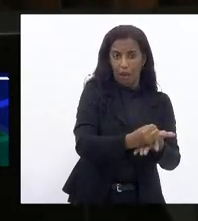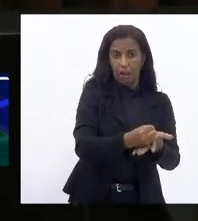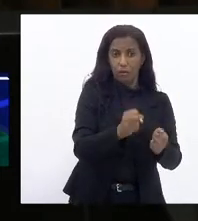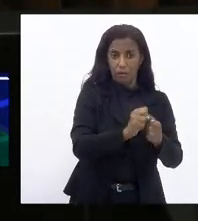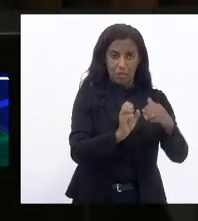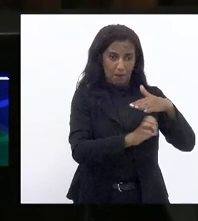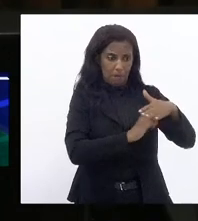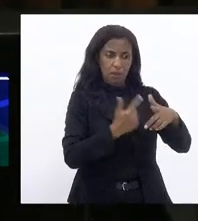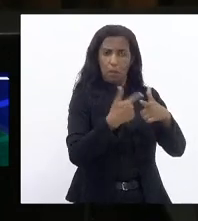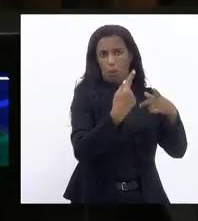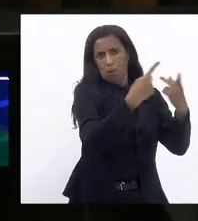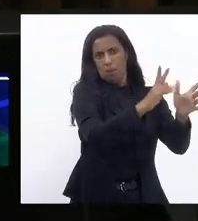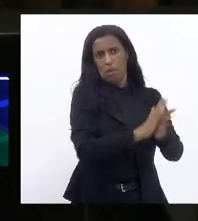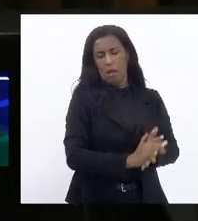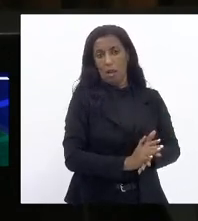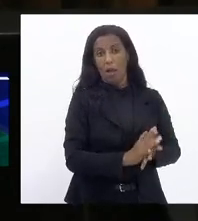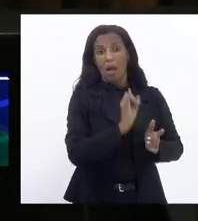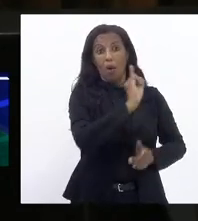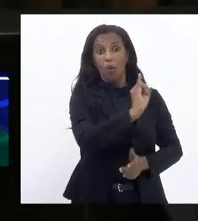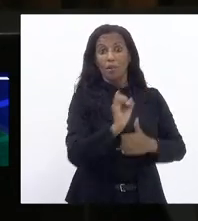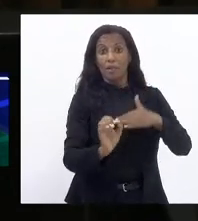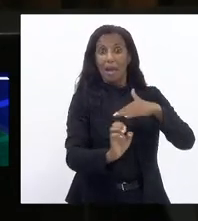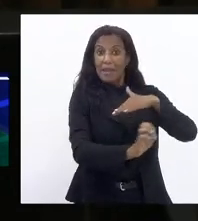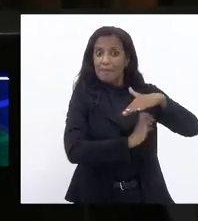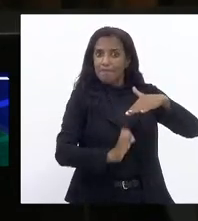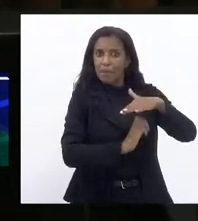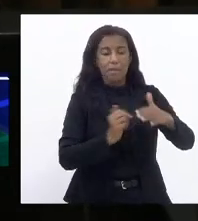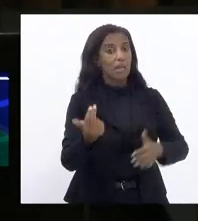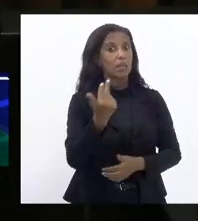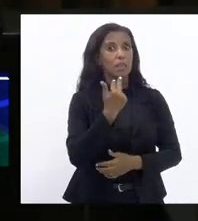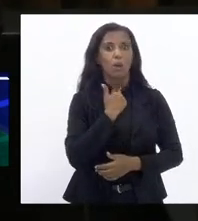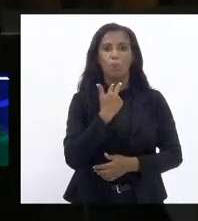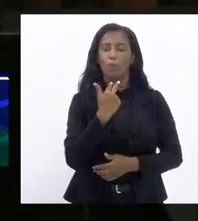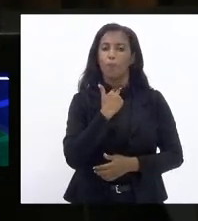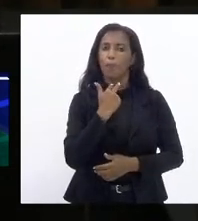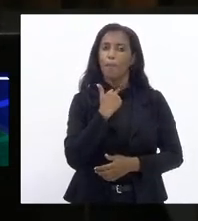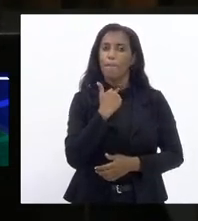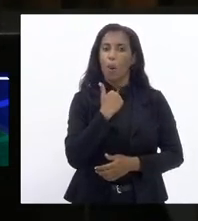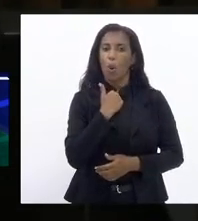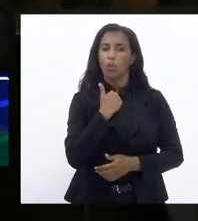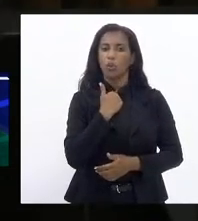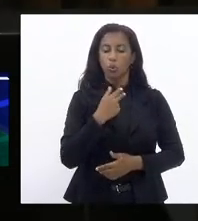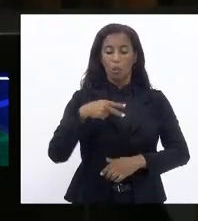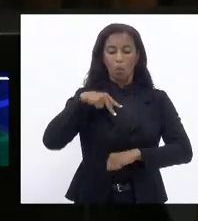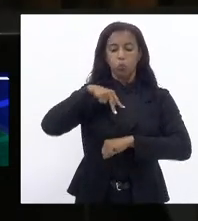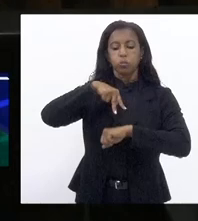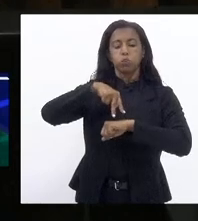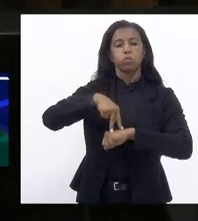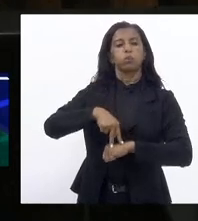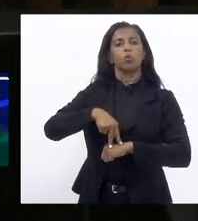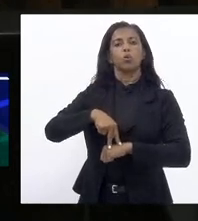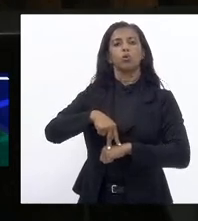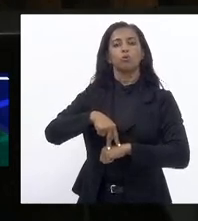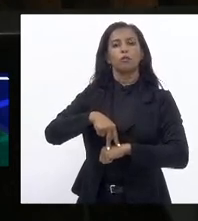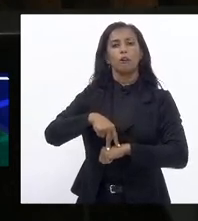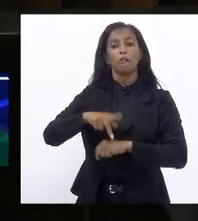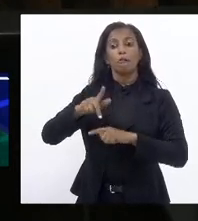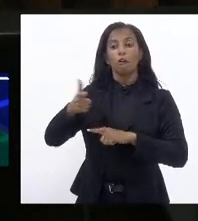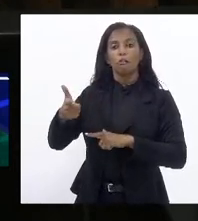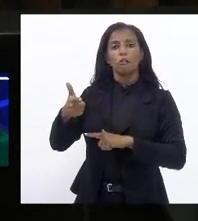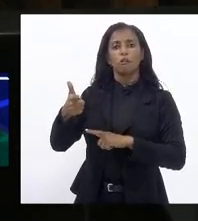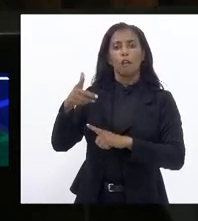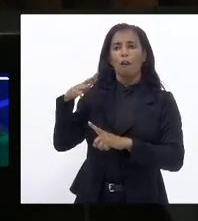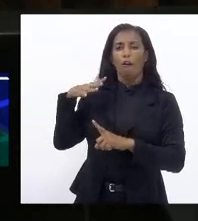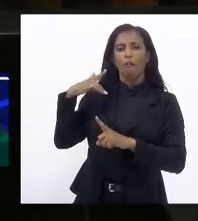ok, problema dela. Agora, essa empresa de segurança não pode adotar atitudes de intimidação, de assédio,